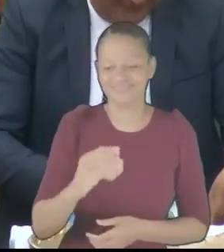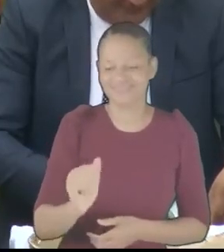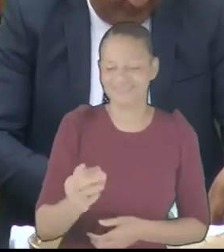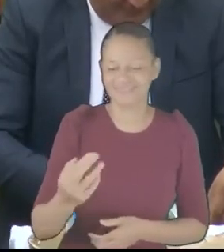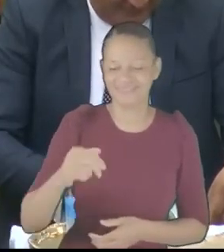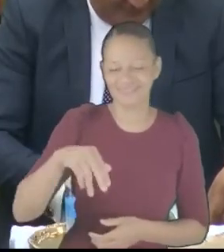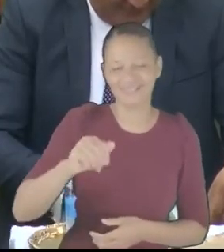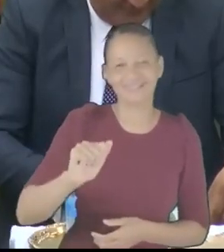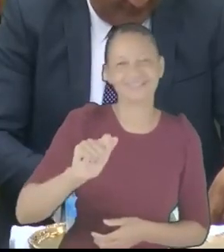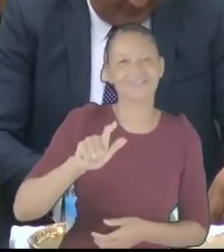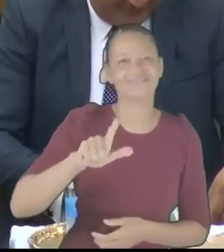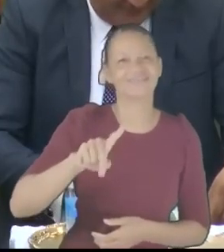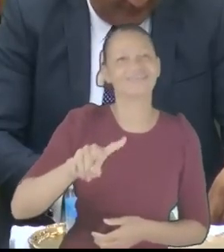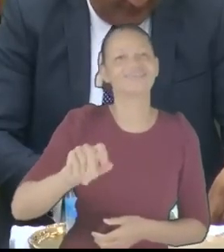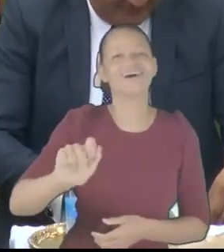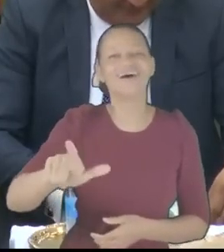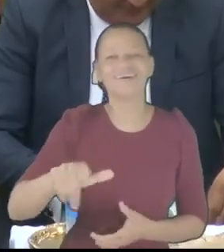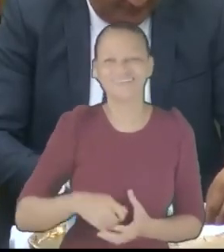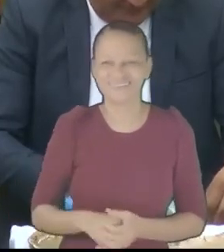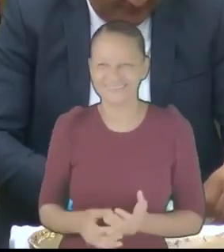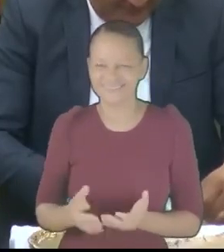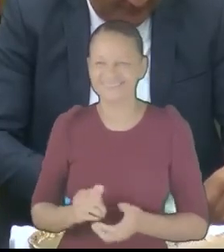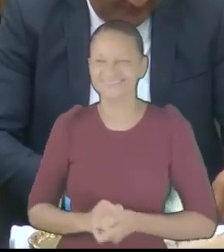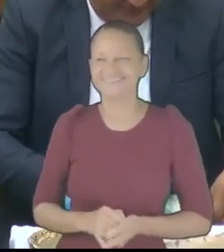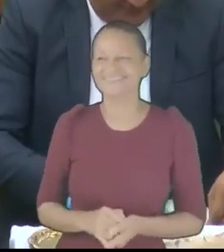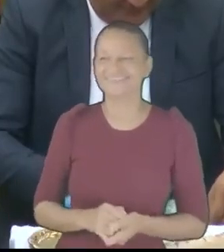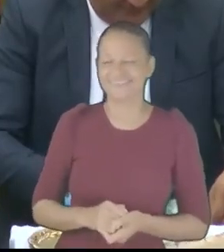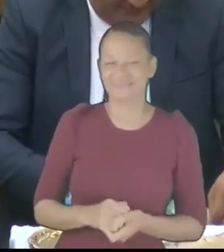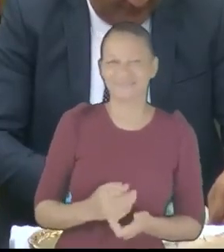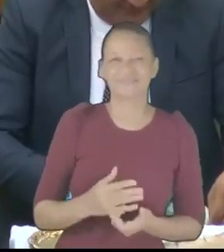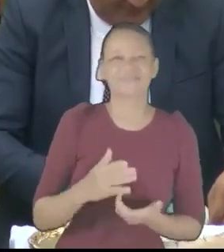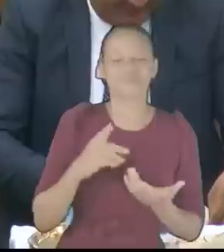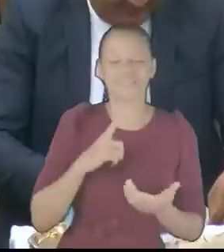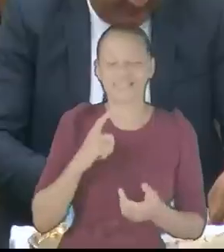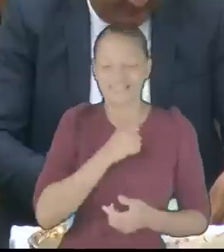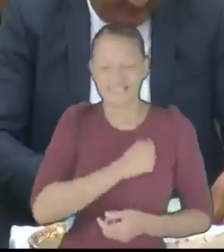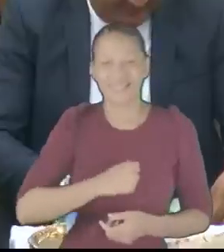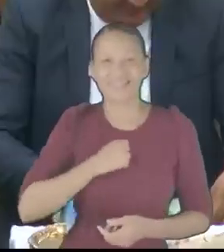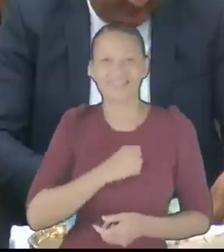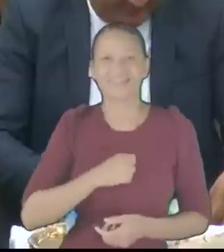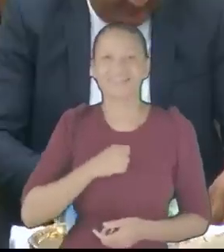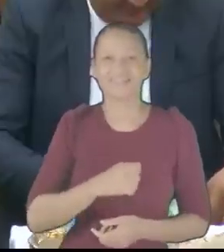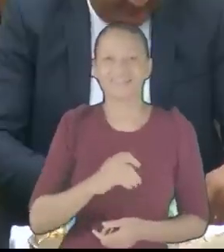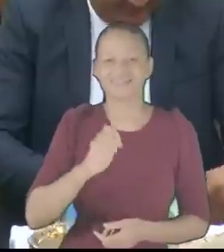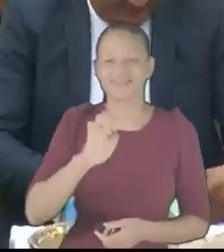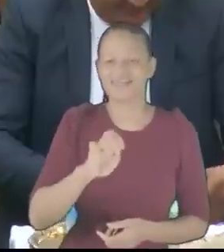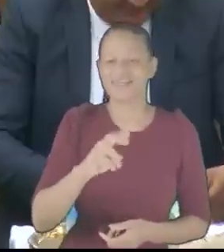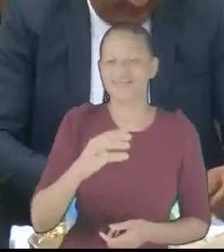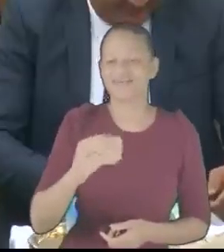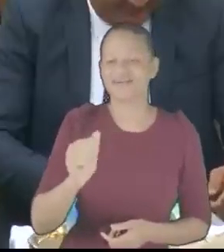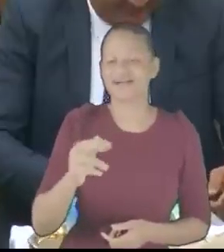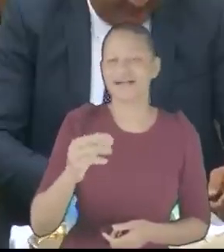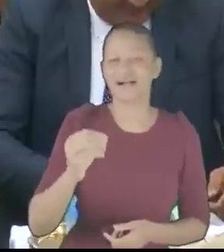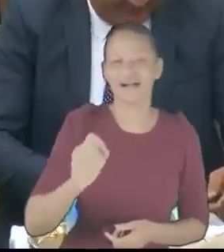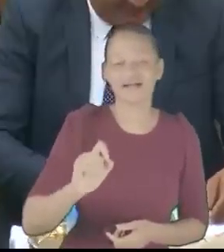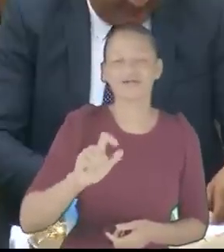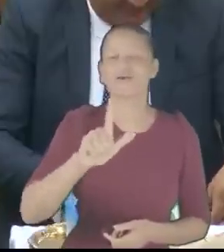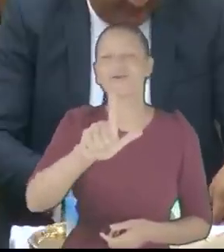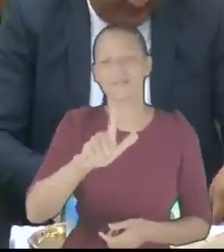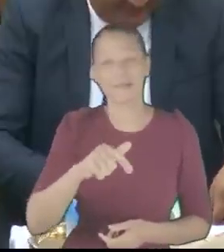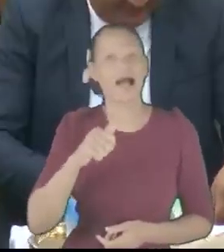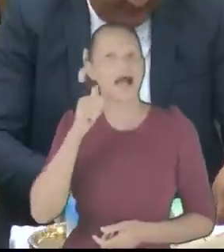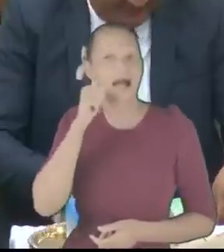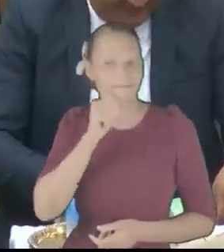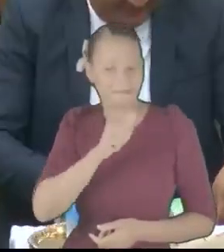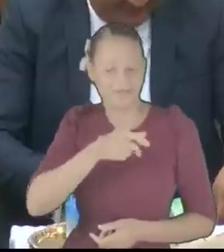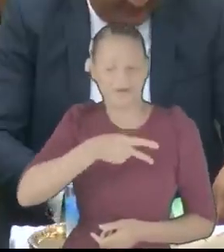Quem alcançou o sabonete Carnaval? Glória a Deus. Então você passa sabonete Eucalol, que era minha bisavó quem